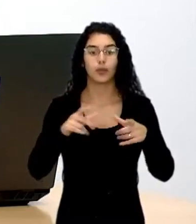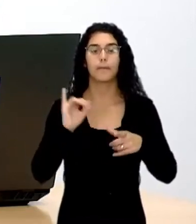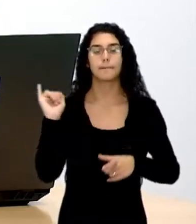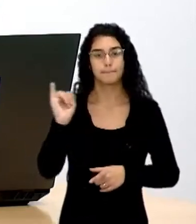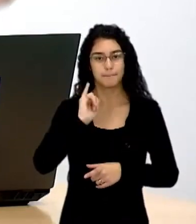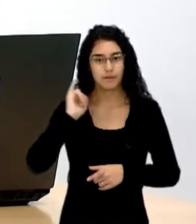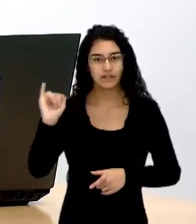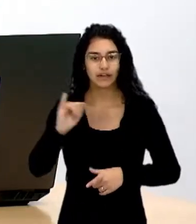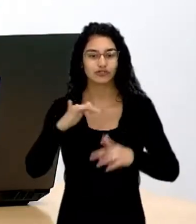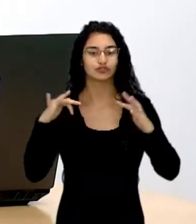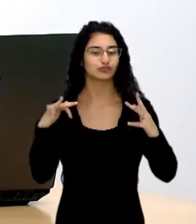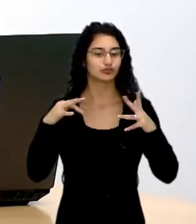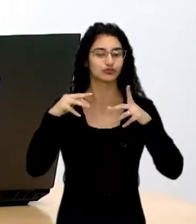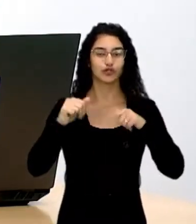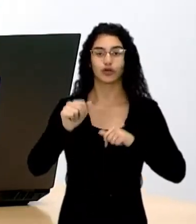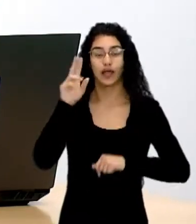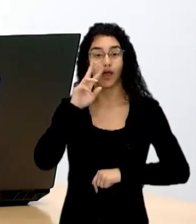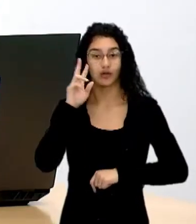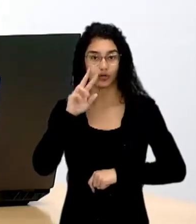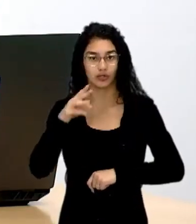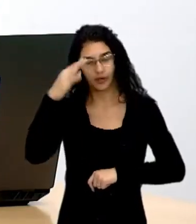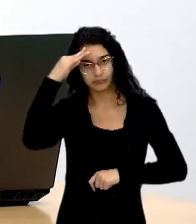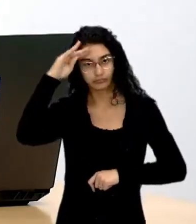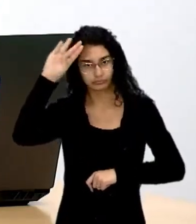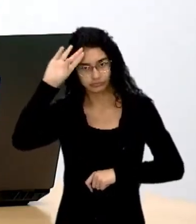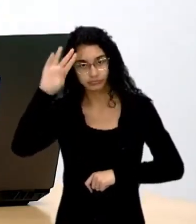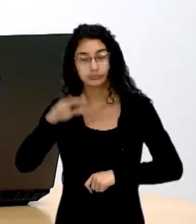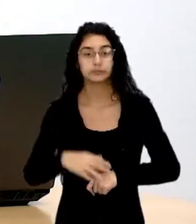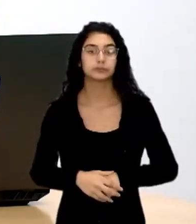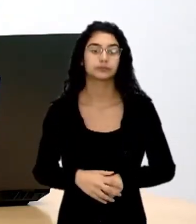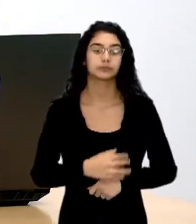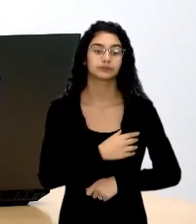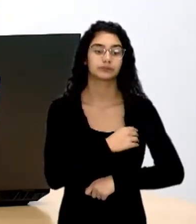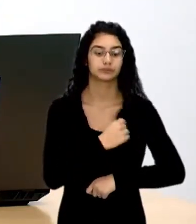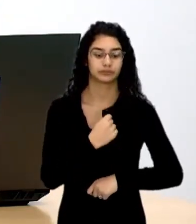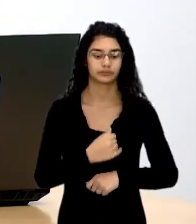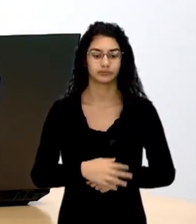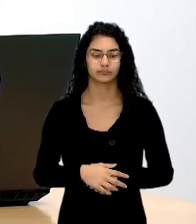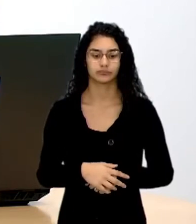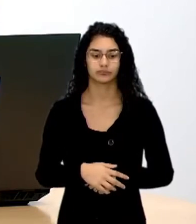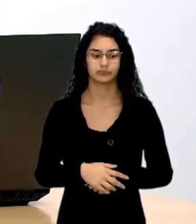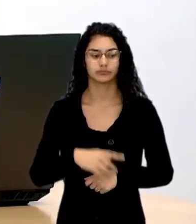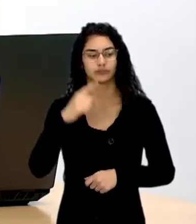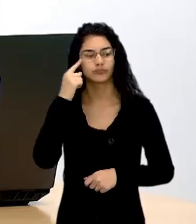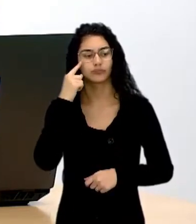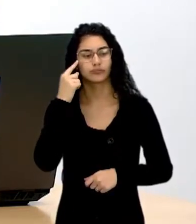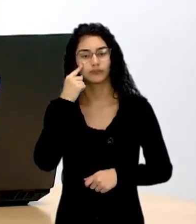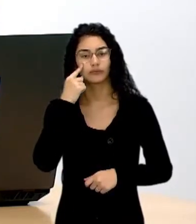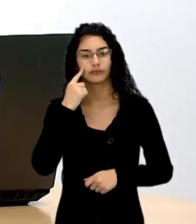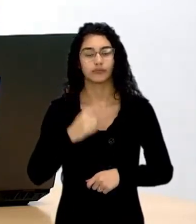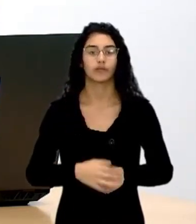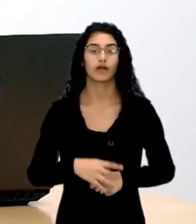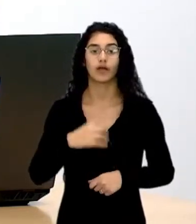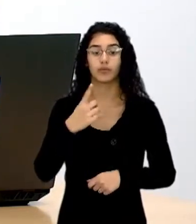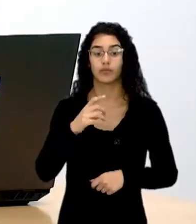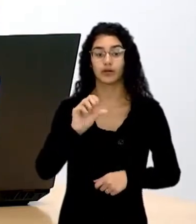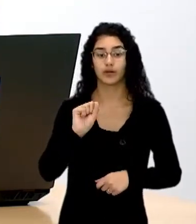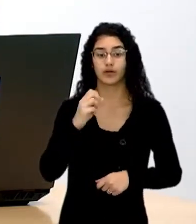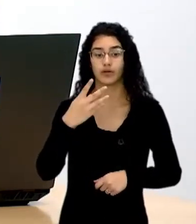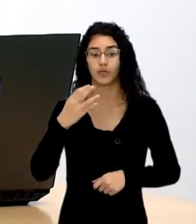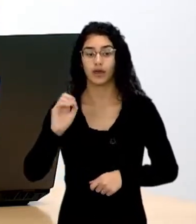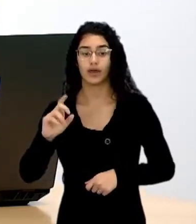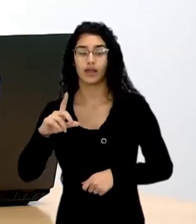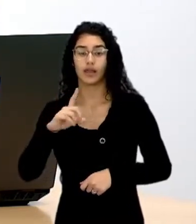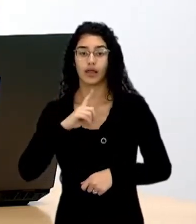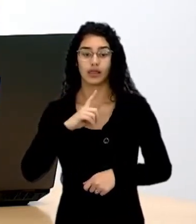importante em toda a história da Irlanda. E pensa assim, ó, em 1840 havia uma ideia